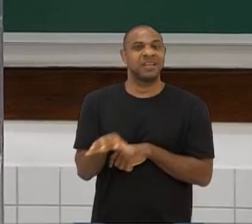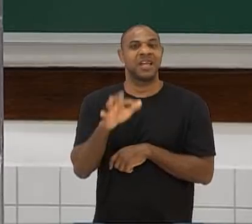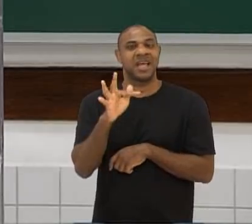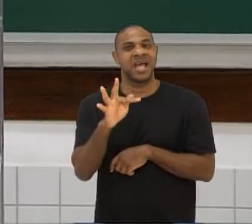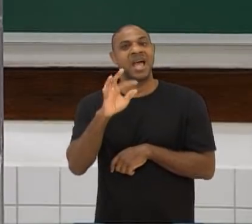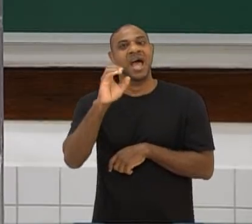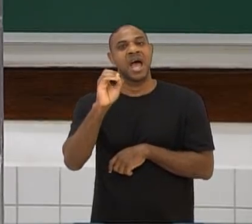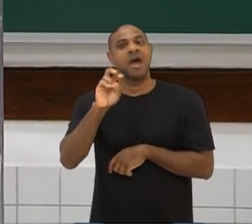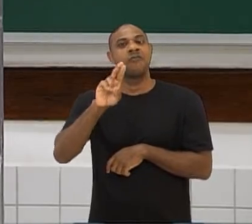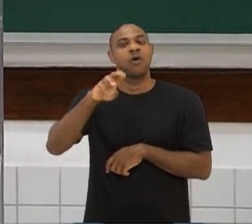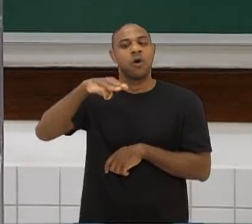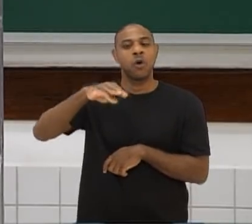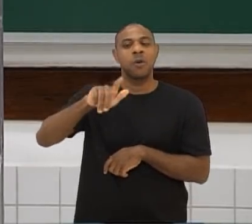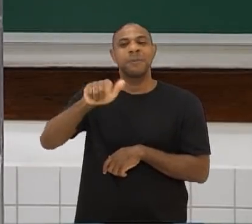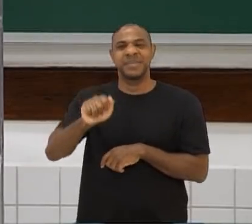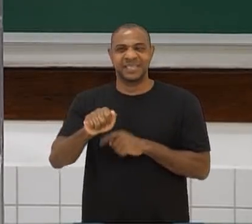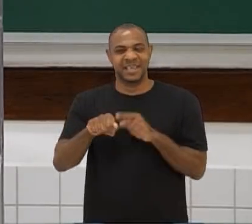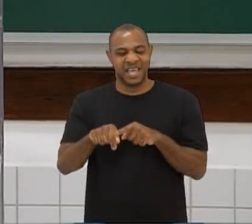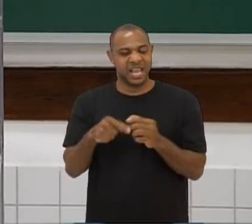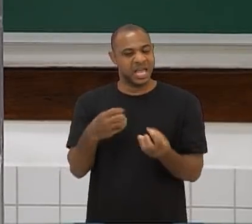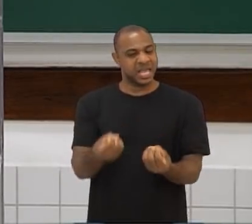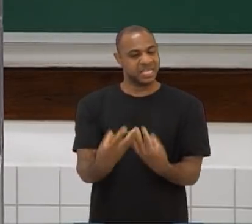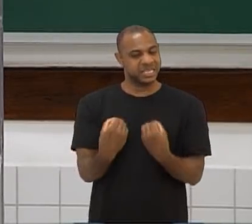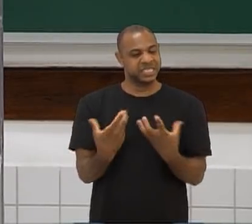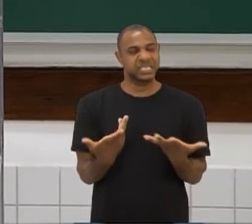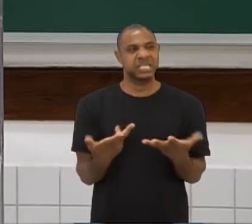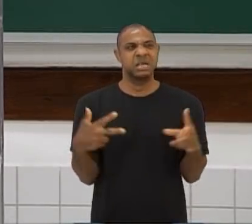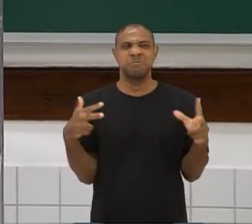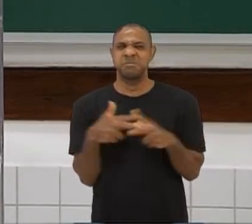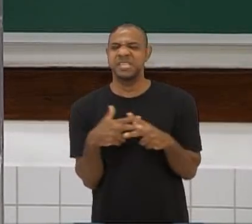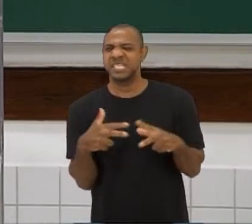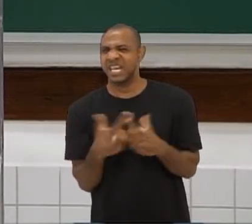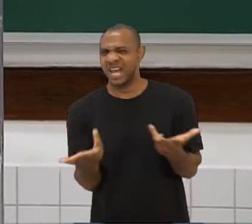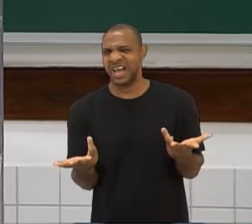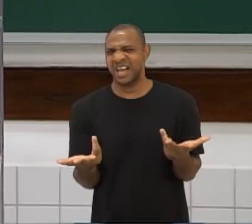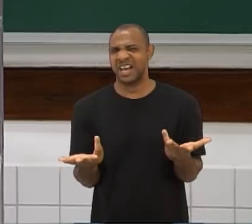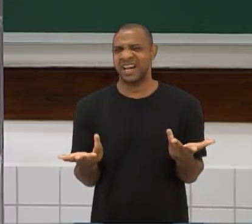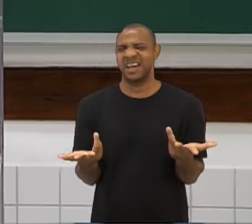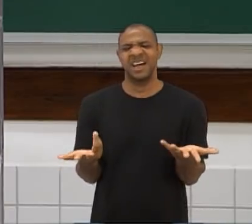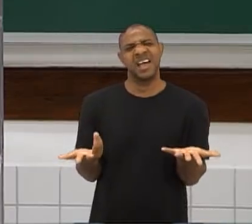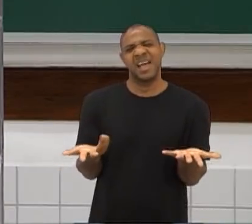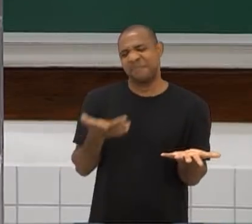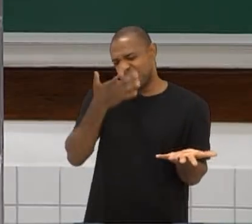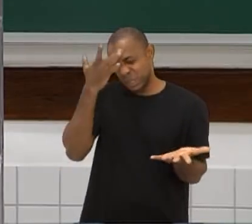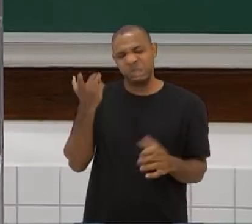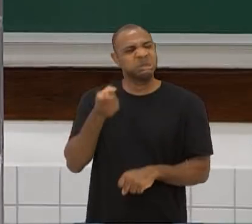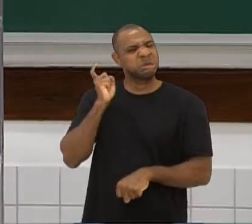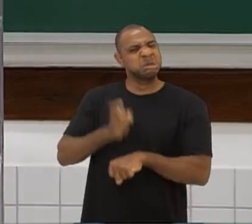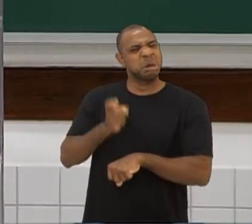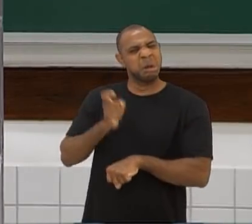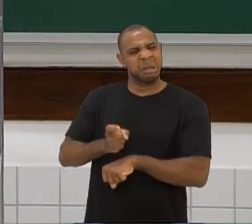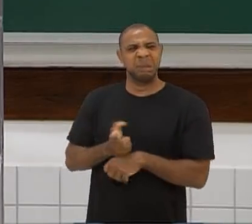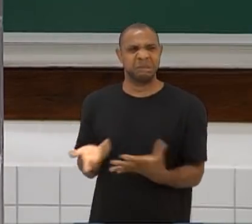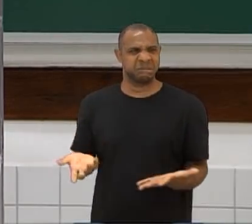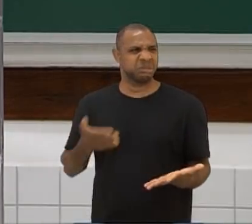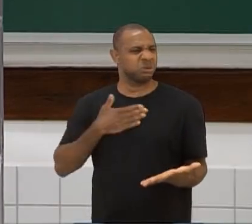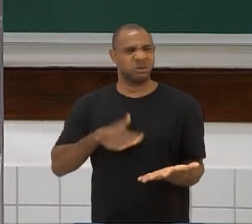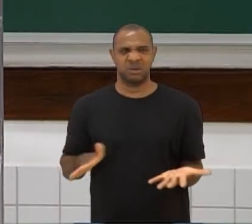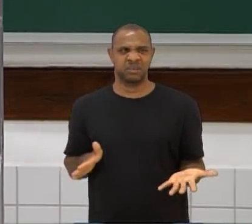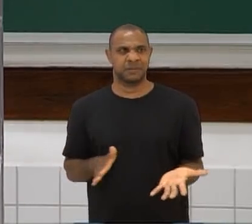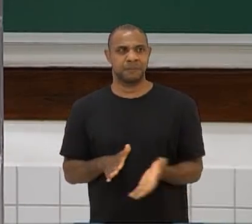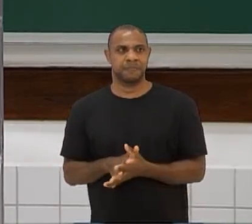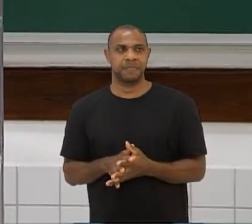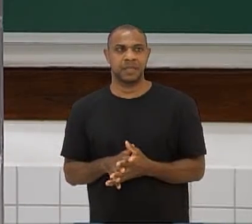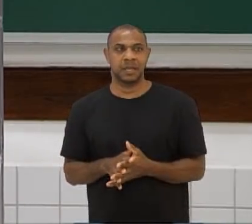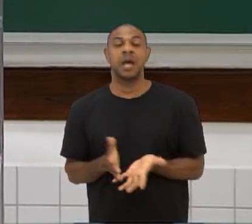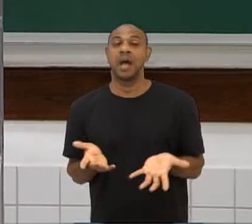Ela nos ensina que esse negócio de brigar é coisa de gente ignorante, na verdade, né? E, porque os animais, eles